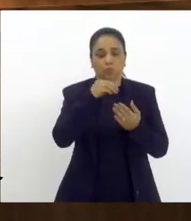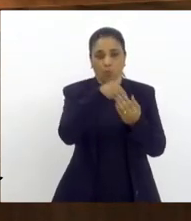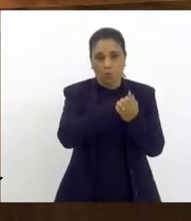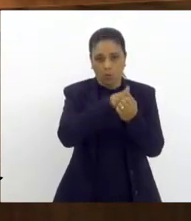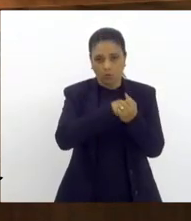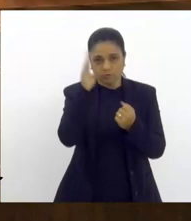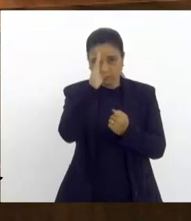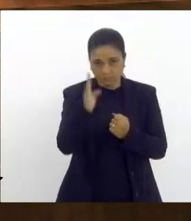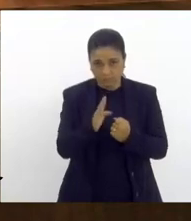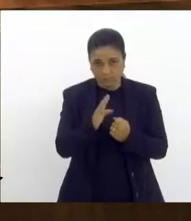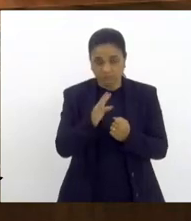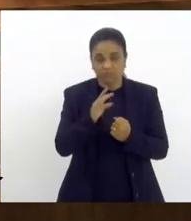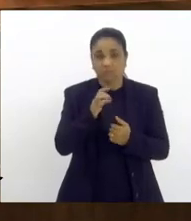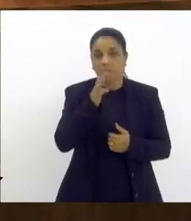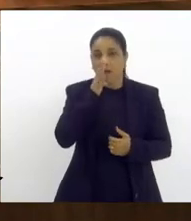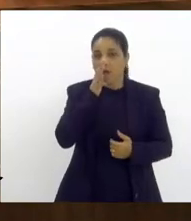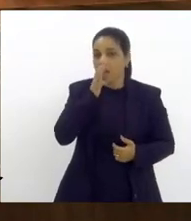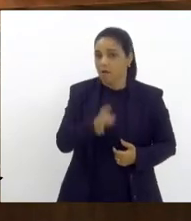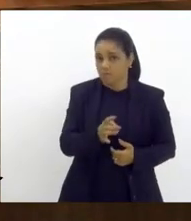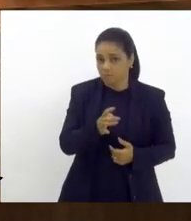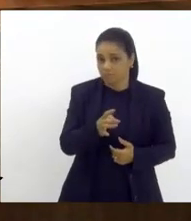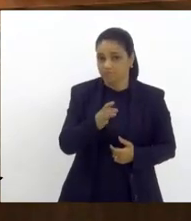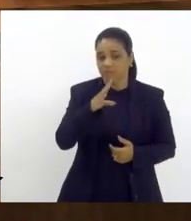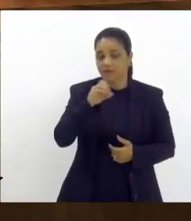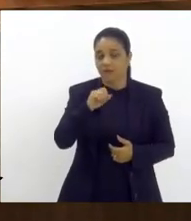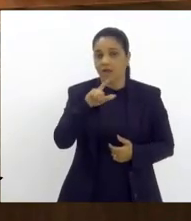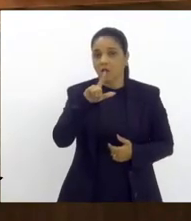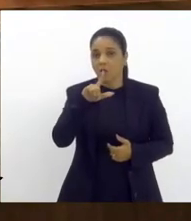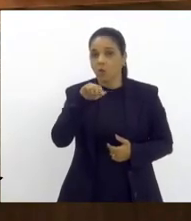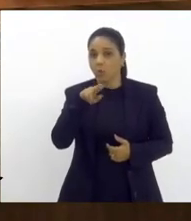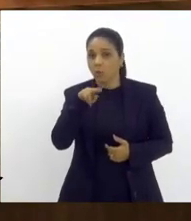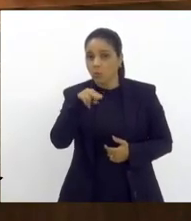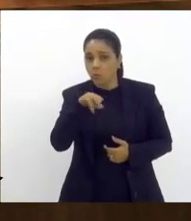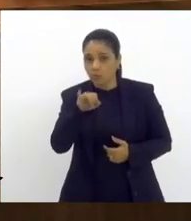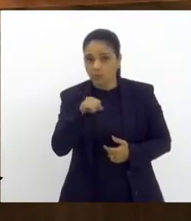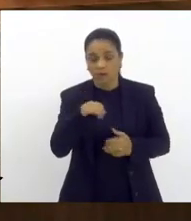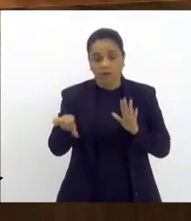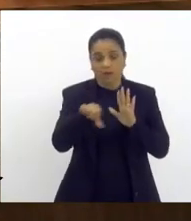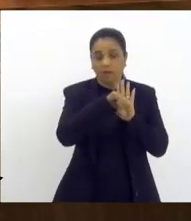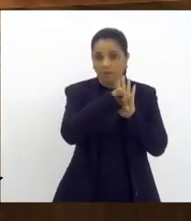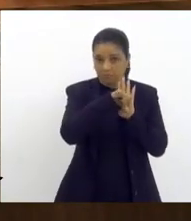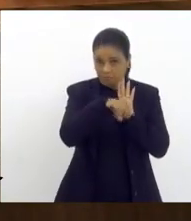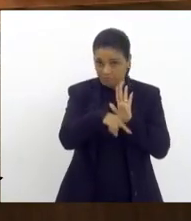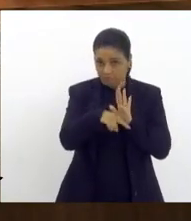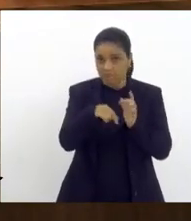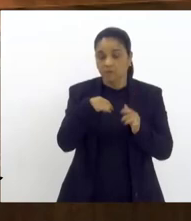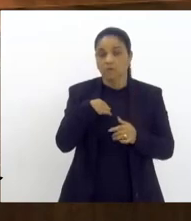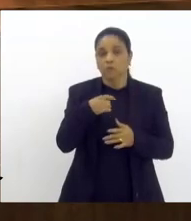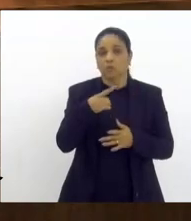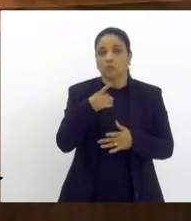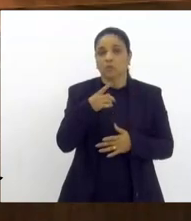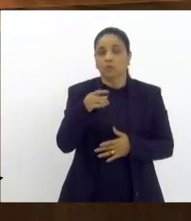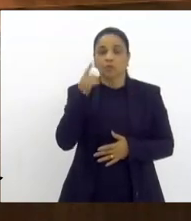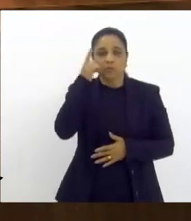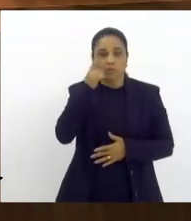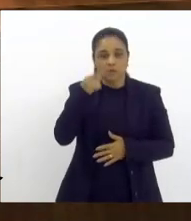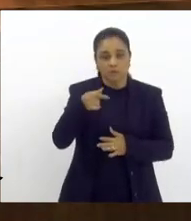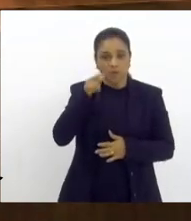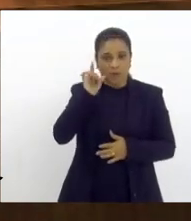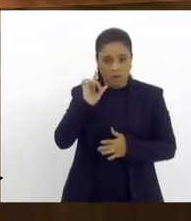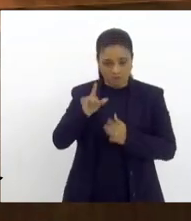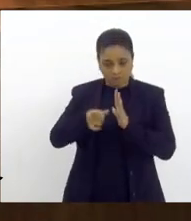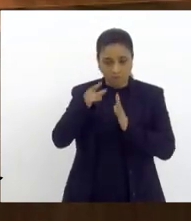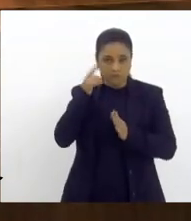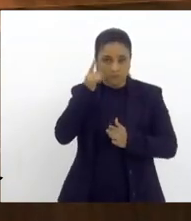imputar falsamente fato definido como crime deputado cedeu Deputado diz que eu